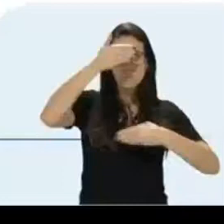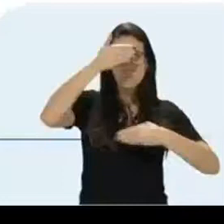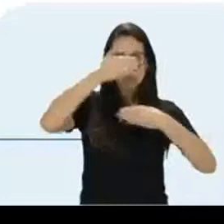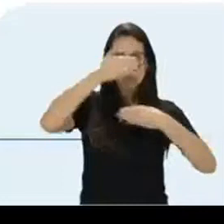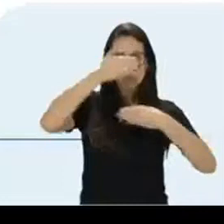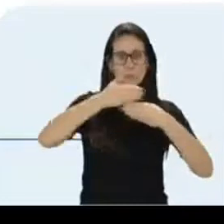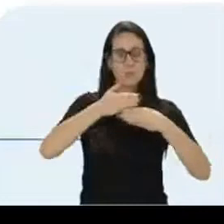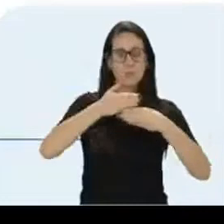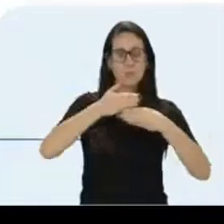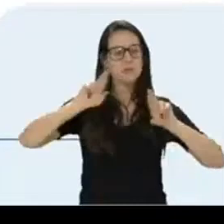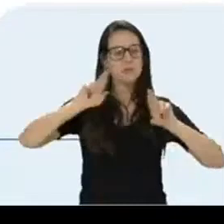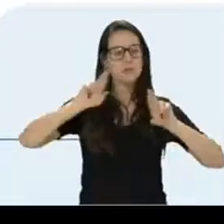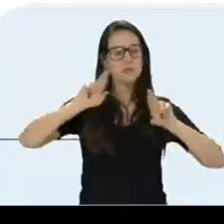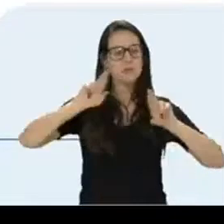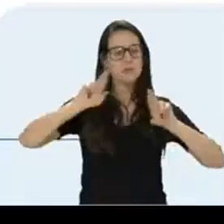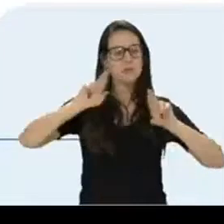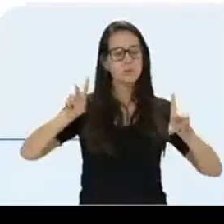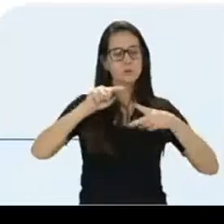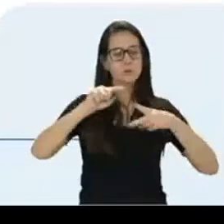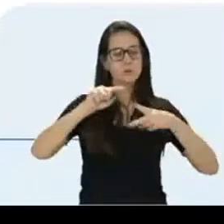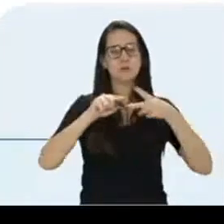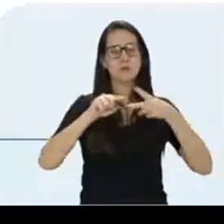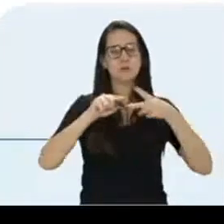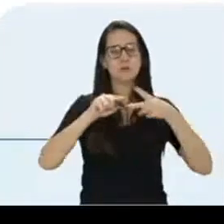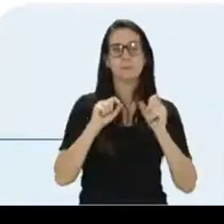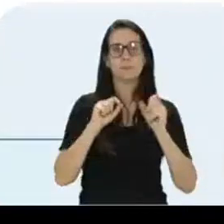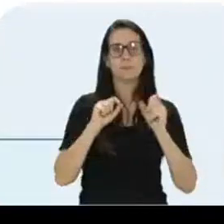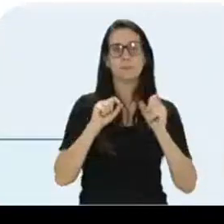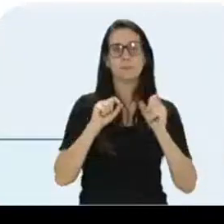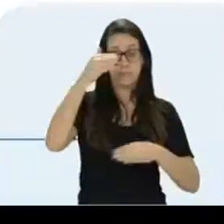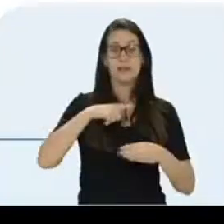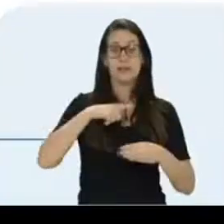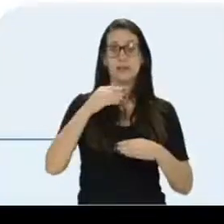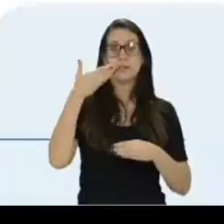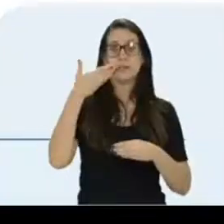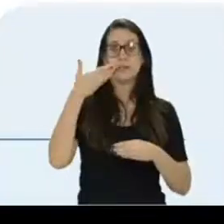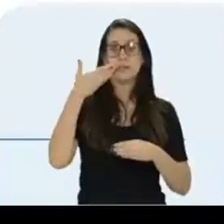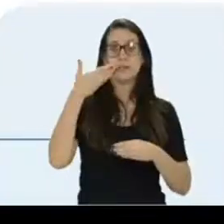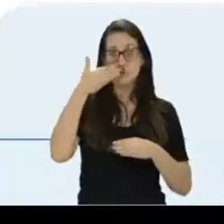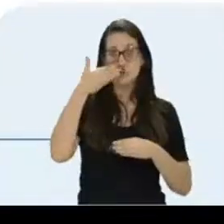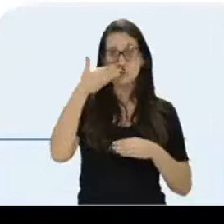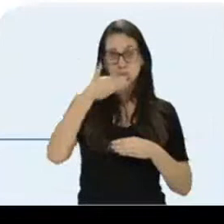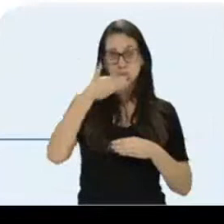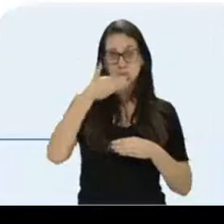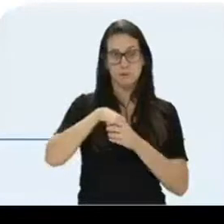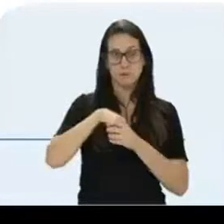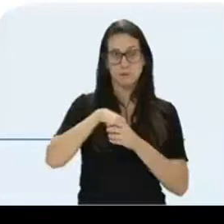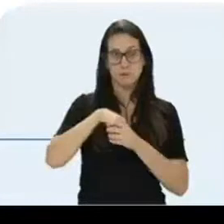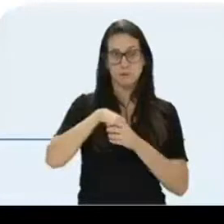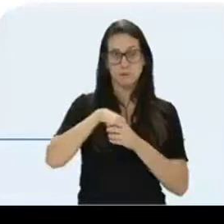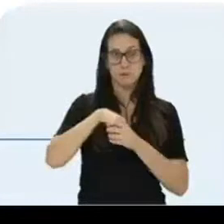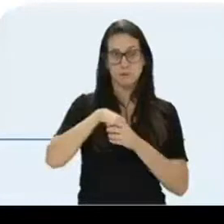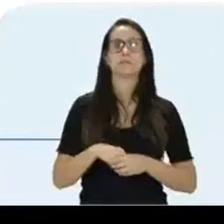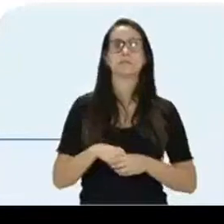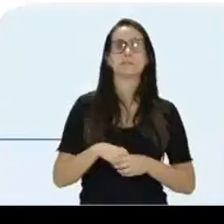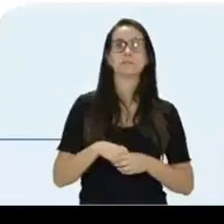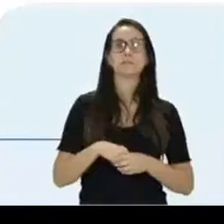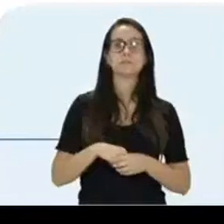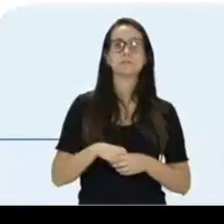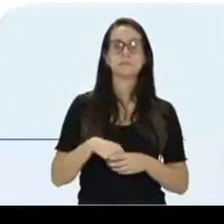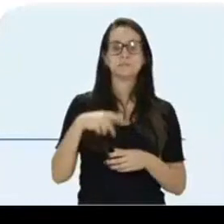procariontes? Então, essas paredes, elas possuem um açúcar que é chamado de peptidoglicano, um carboidrato que é chamado